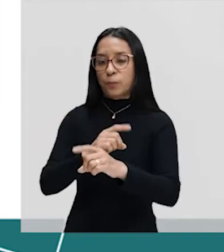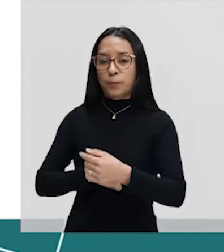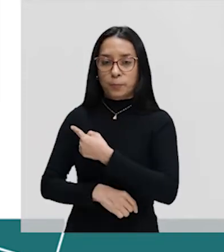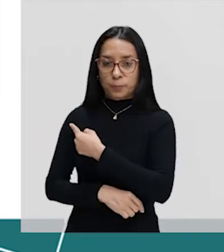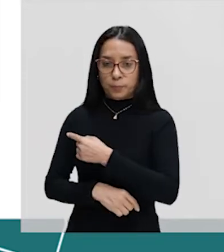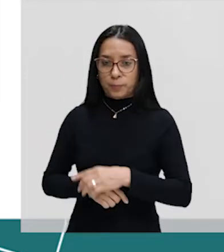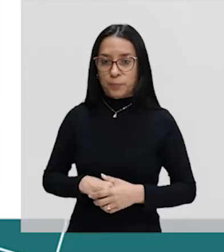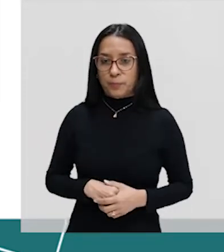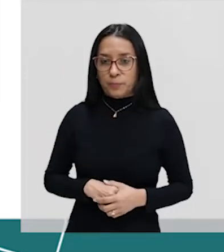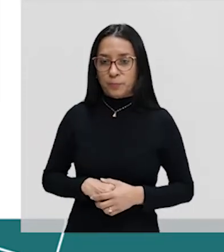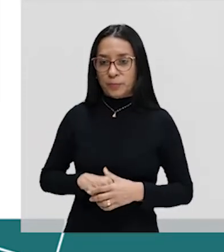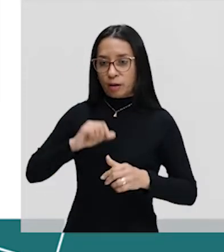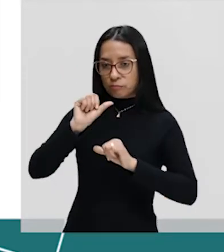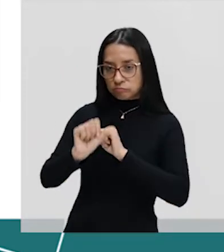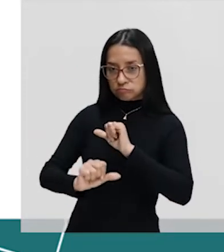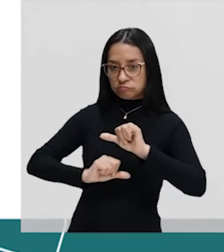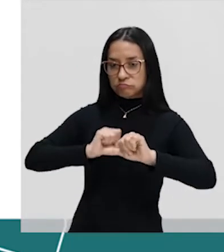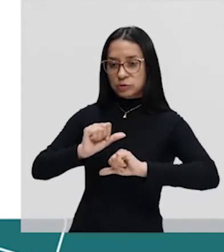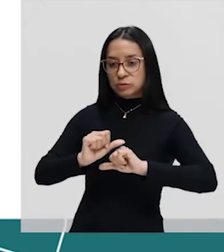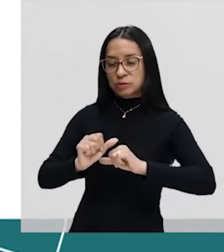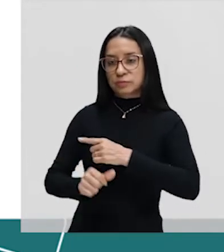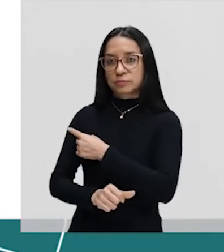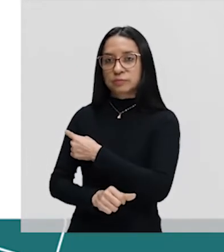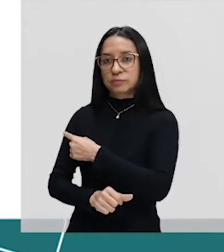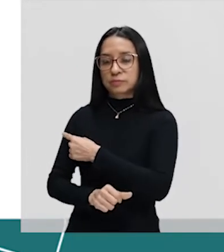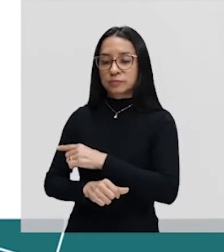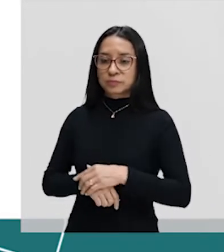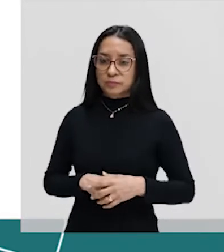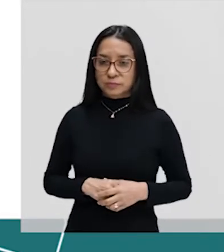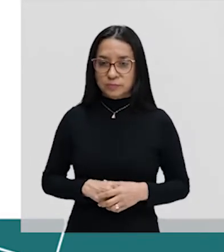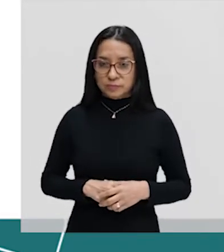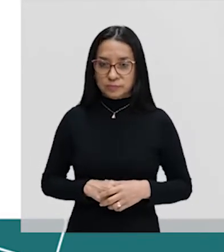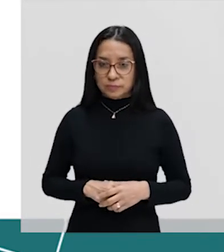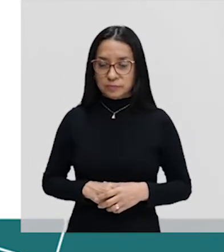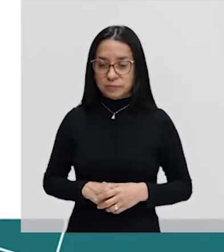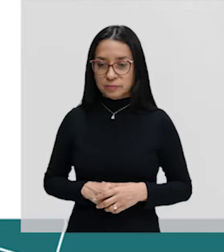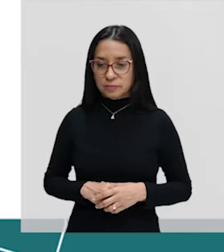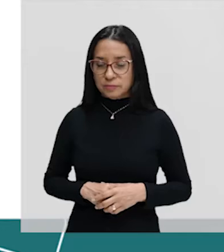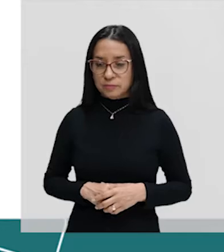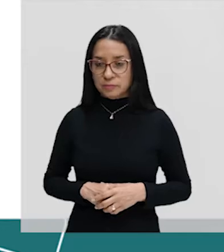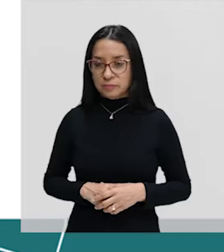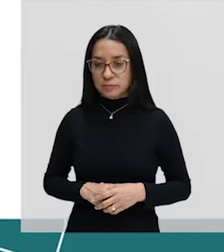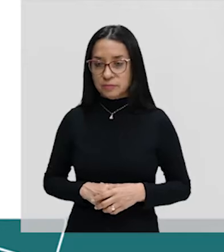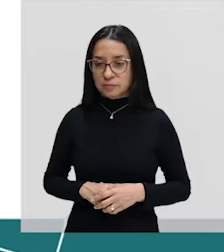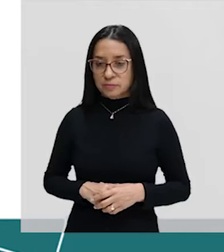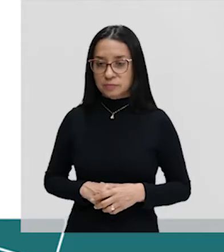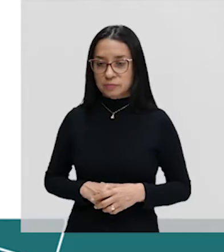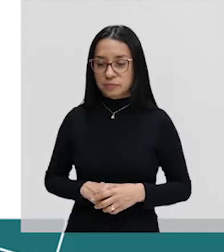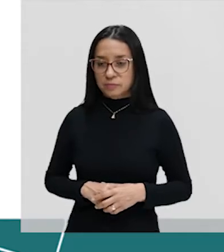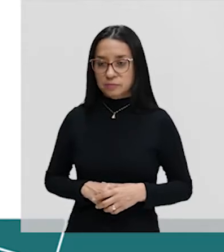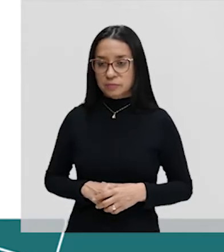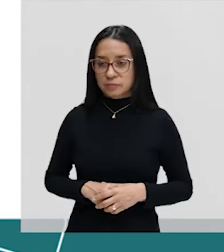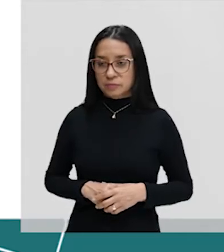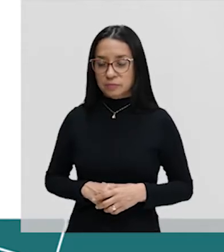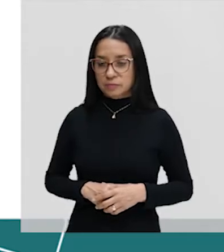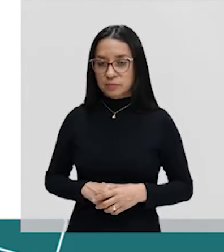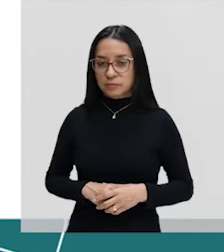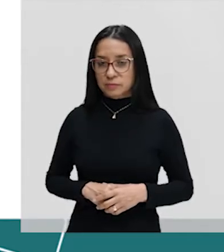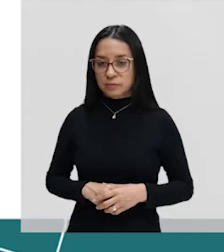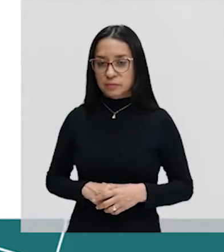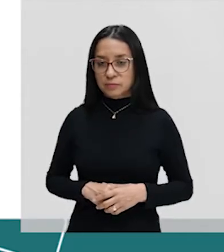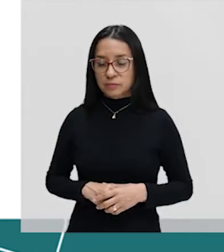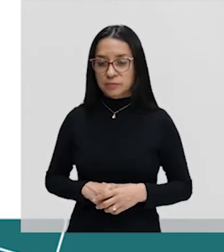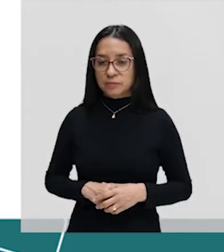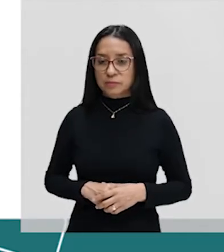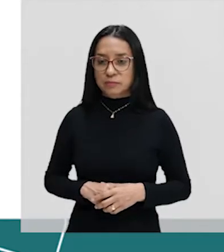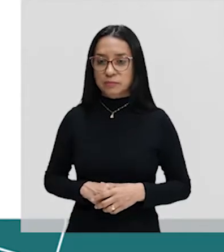Transição de campo. Um jogador cuja equipe está na posse da bola na sua zona de ataque não pode provocar a ida da bola para